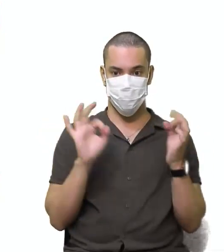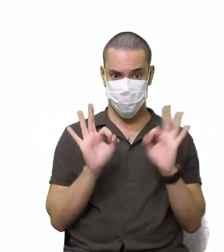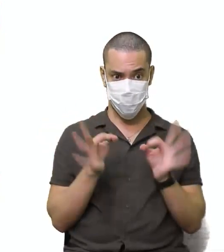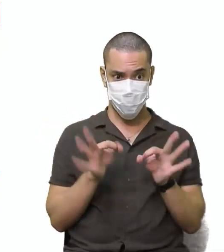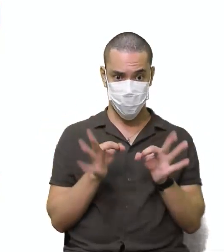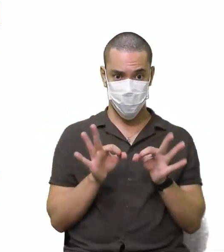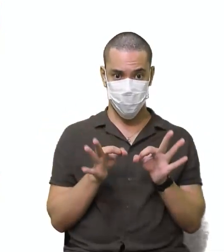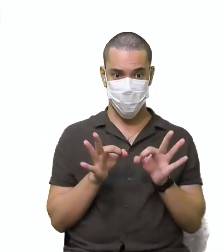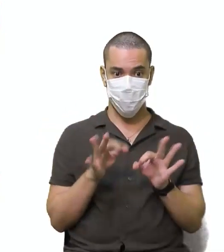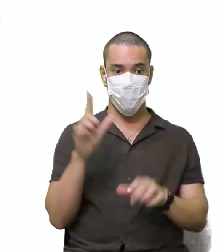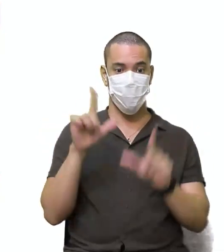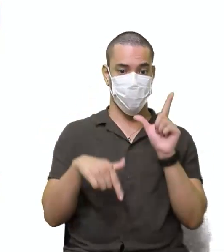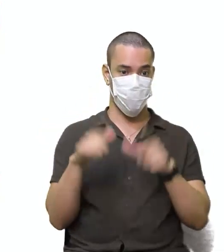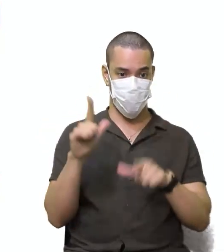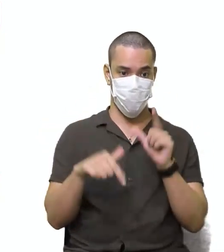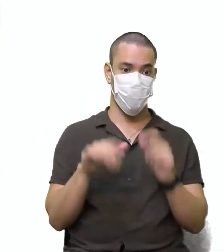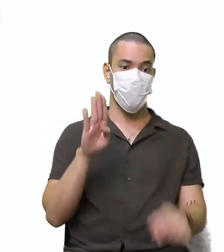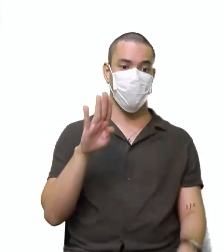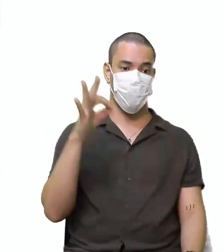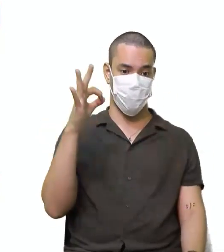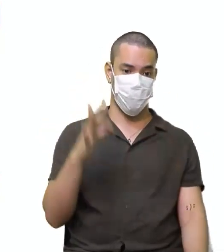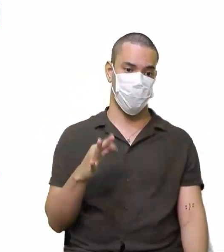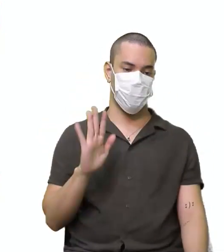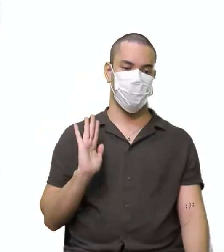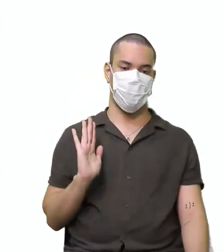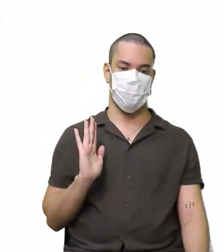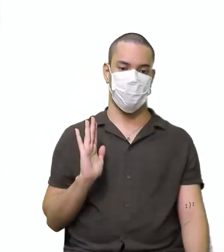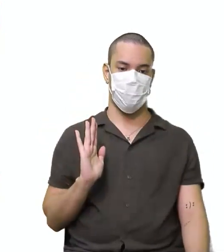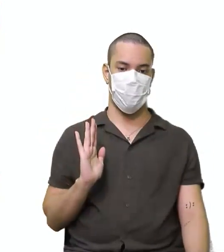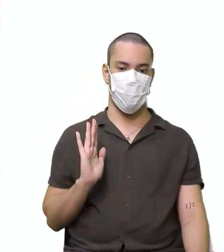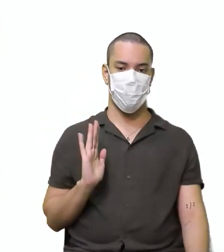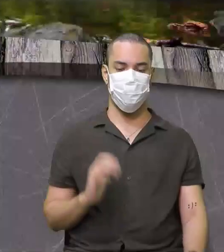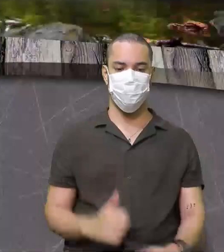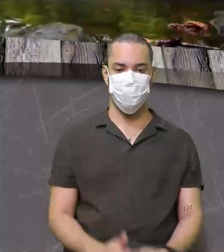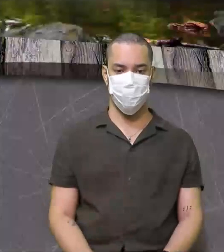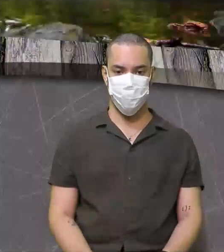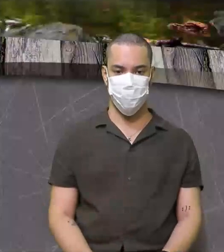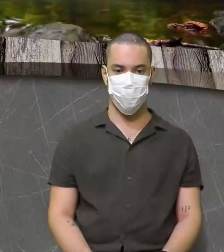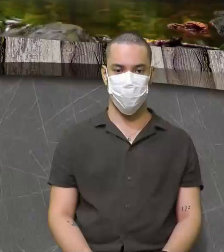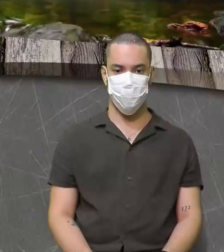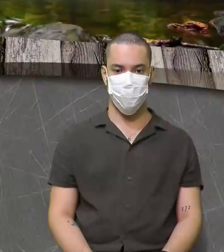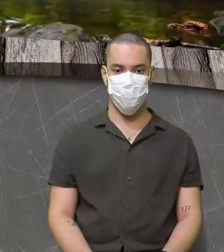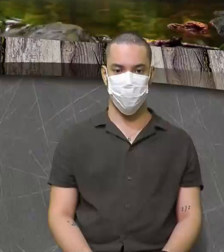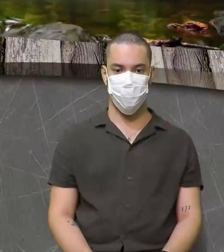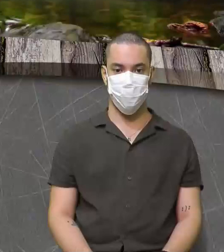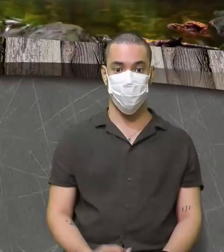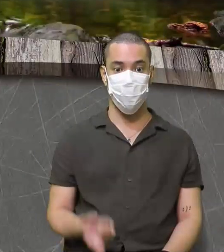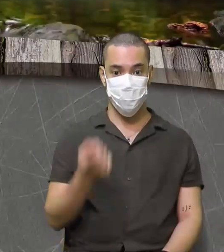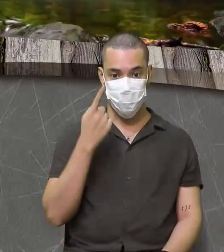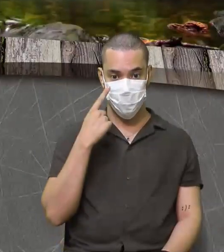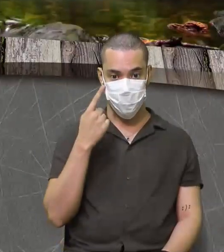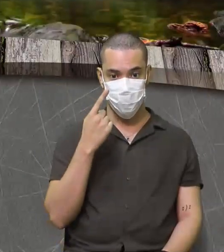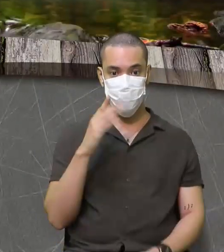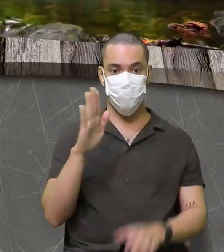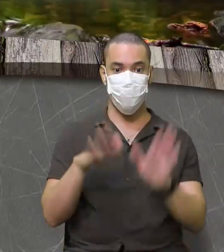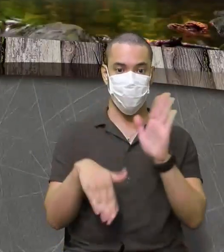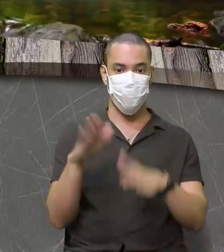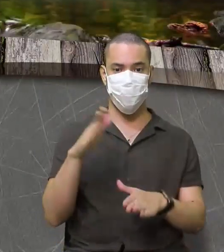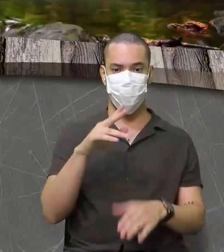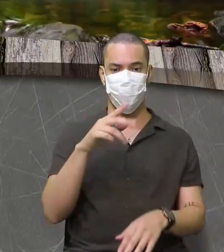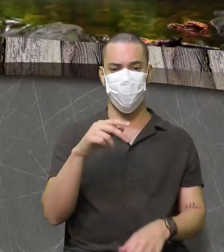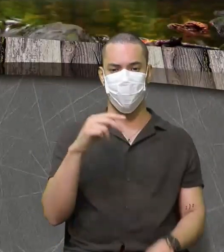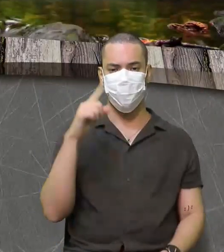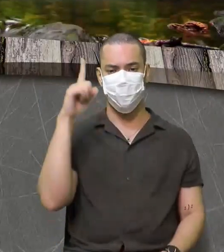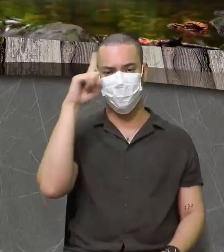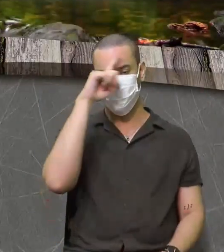A letra B é a nossa resposta. Galera, olha só. O pincel às vezes dá um trabalhinho, né? Mas